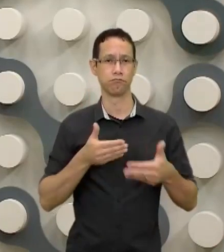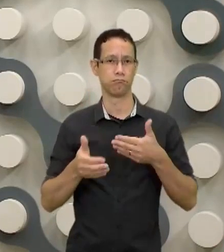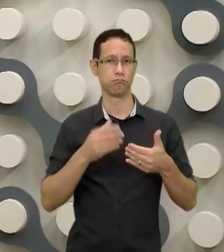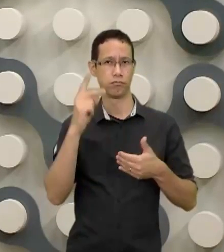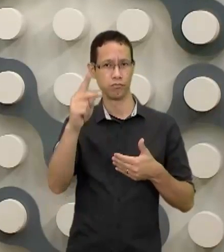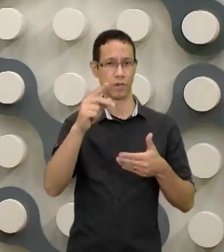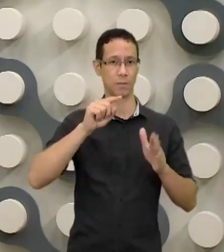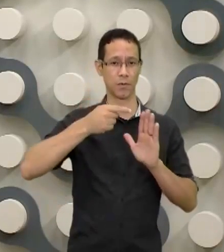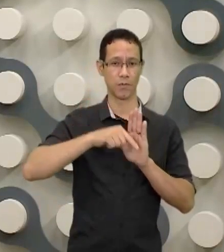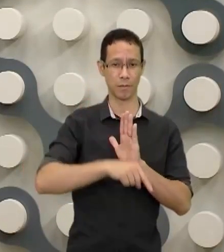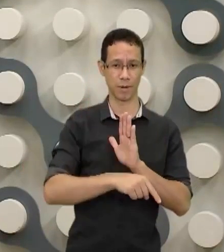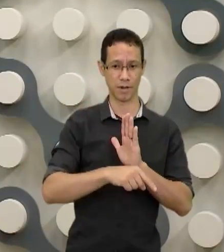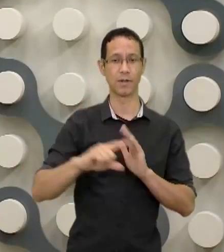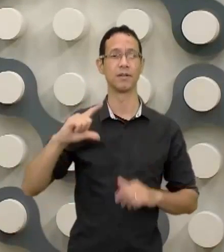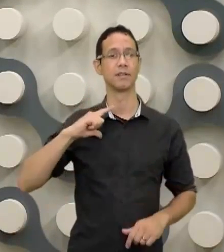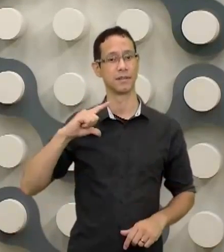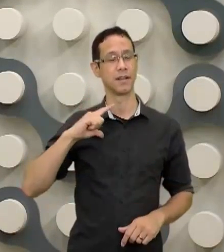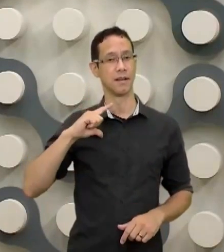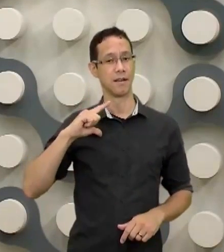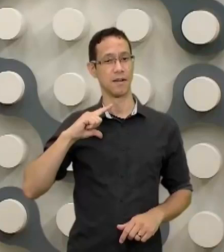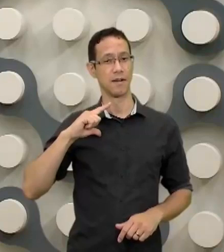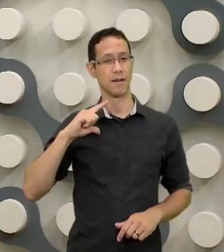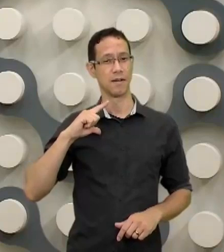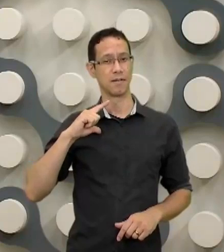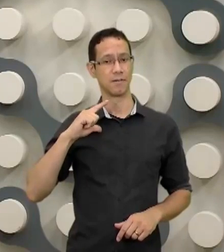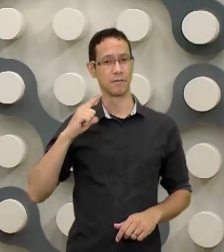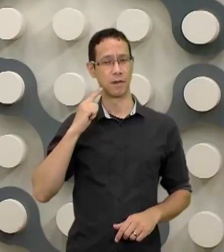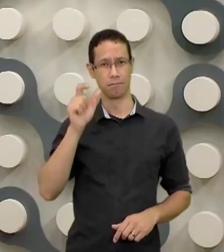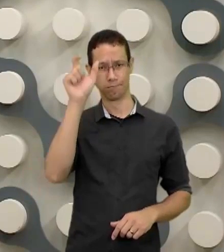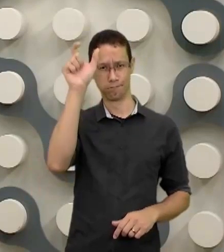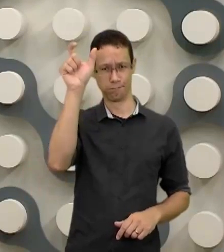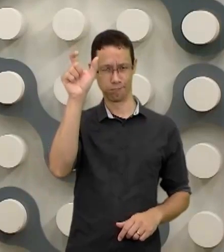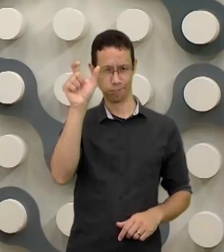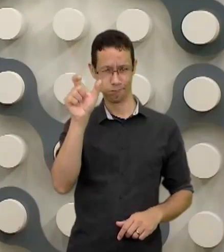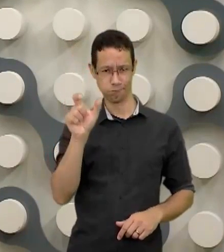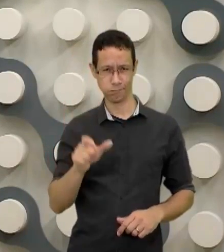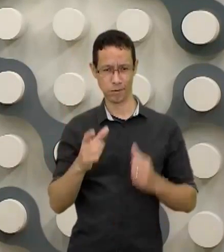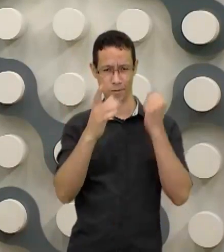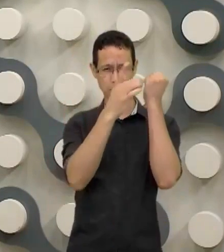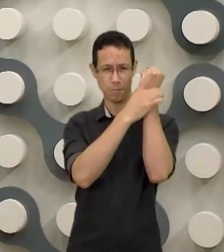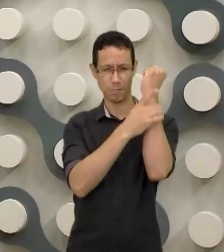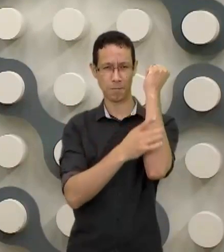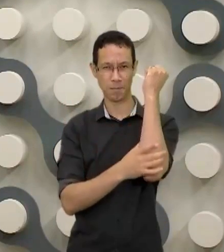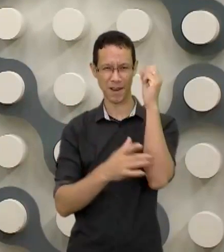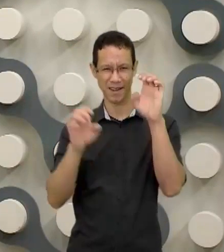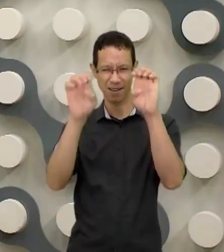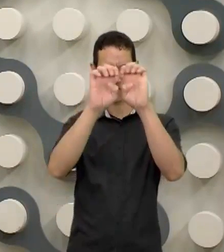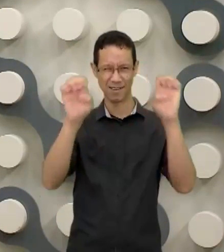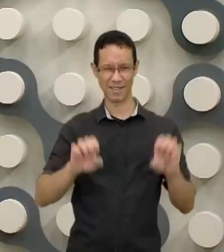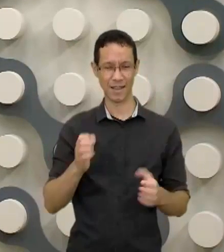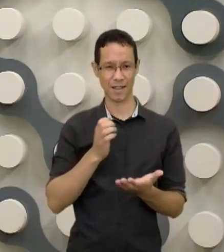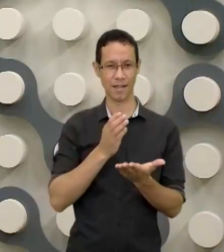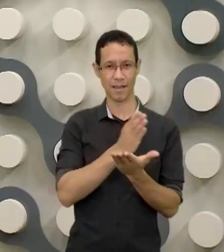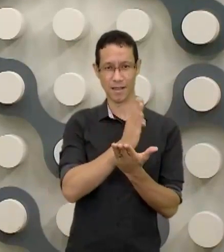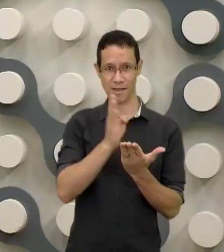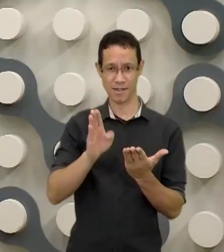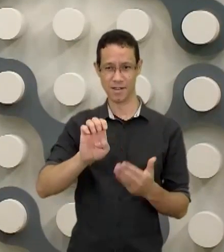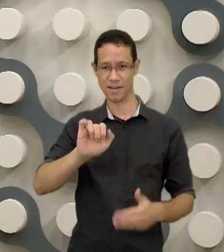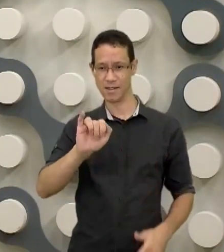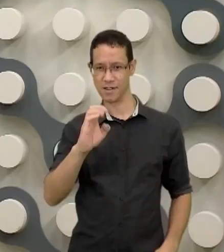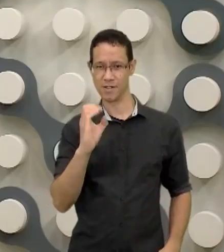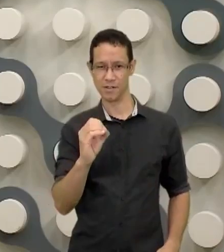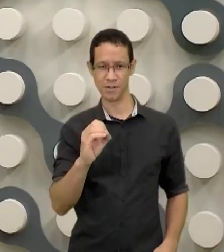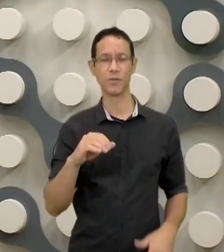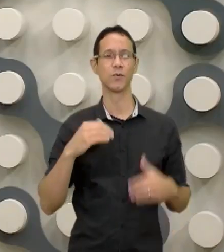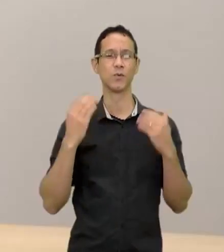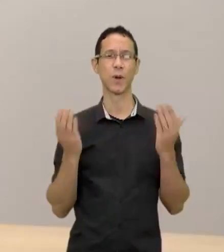que você esteja, nós somos uma espinha dorsal, que são os eixos estruturantes. E nesta aula, quais serão